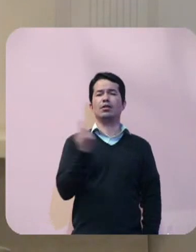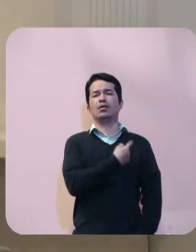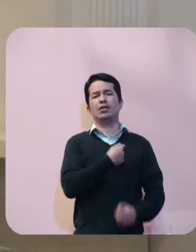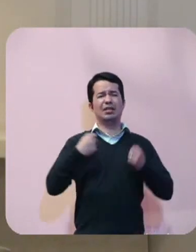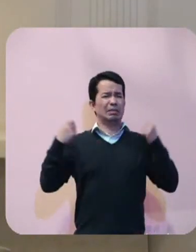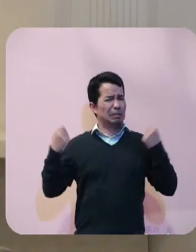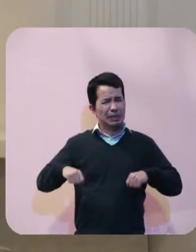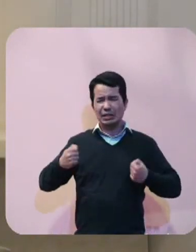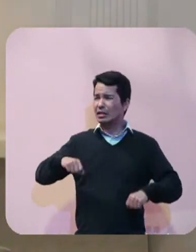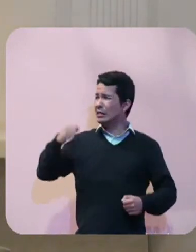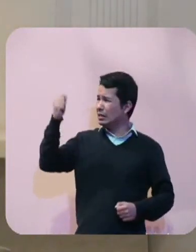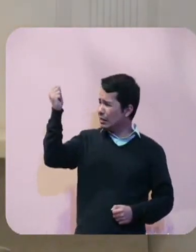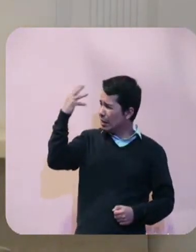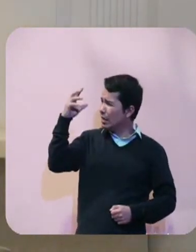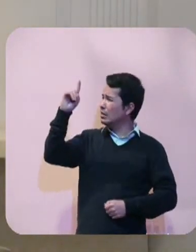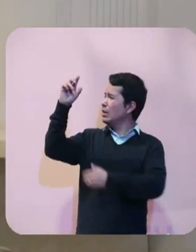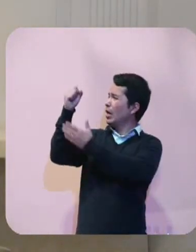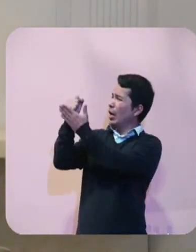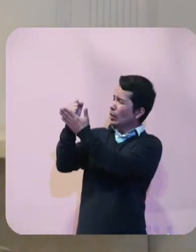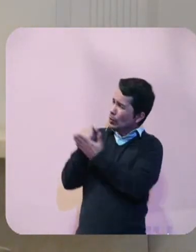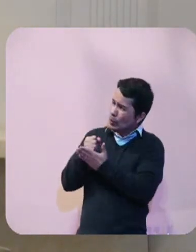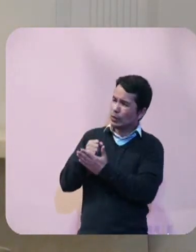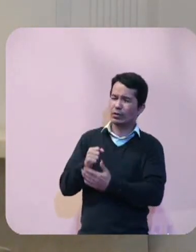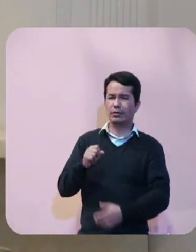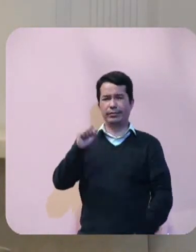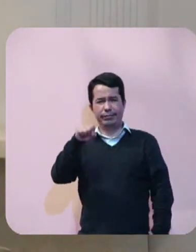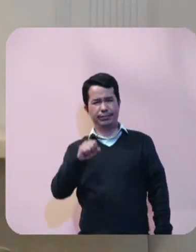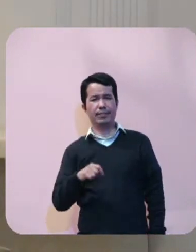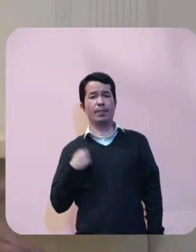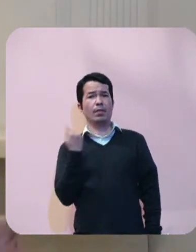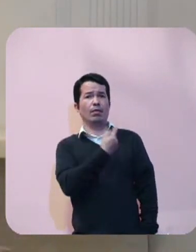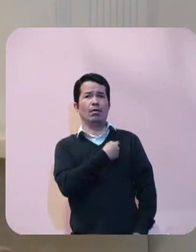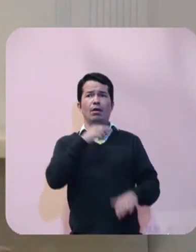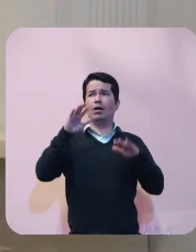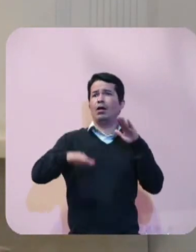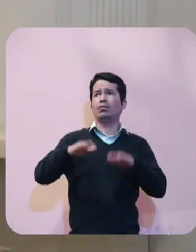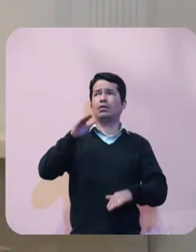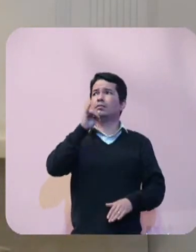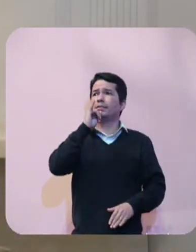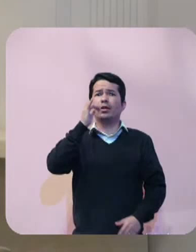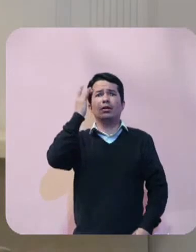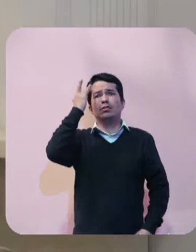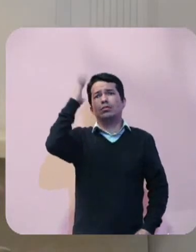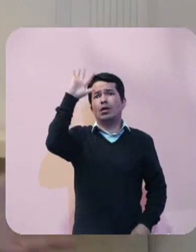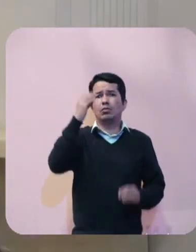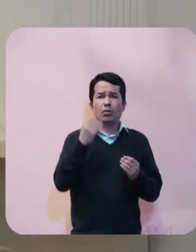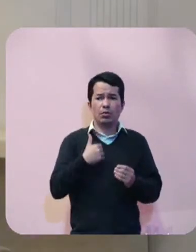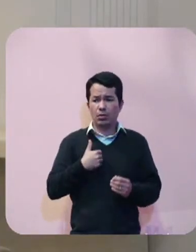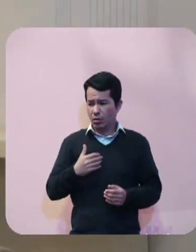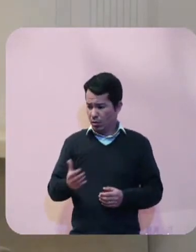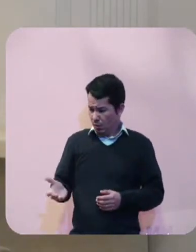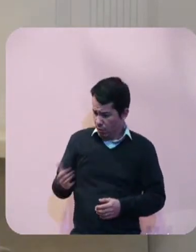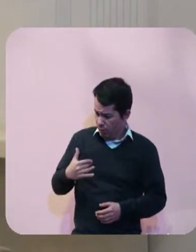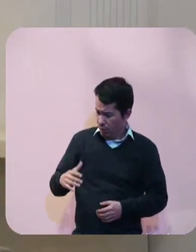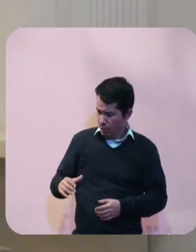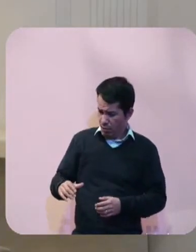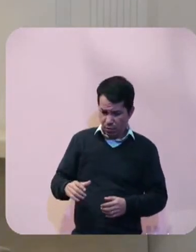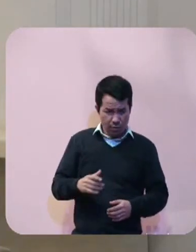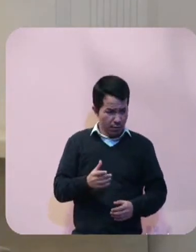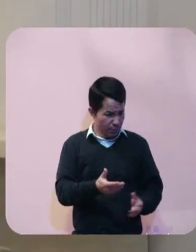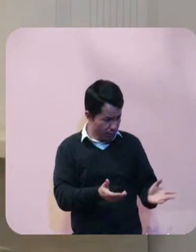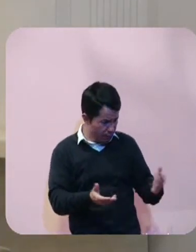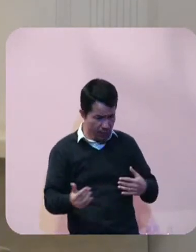de Deus. Que a gente se sente às vezes impotente para levá-los a Jesus. E a Bíblia vai dizer que é verdade,